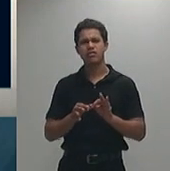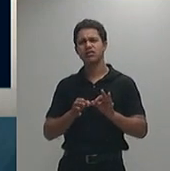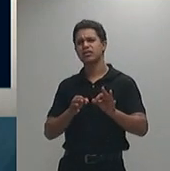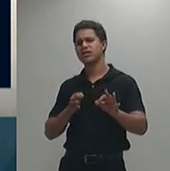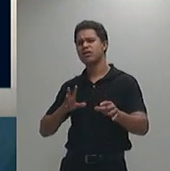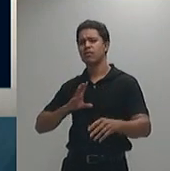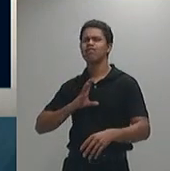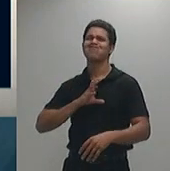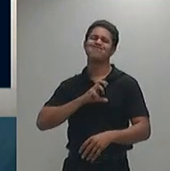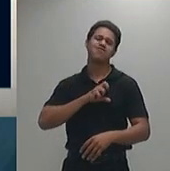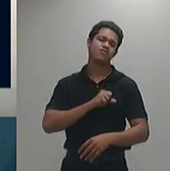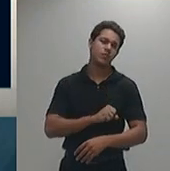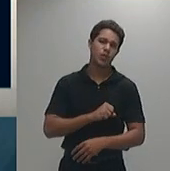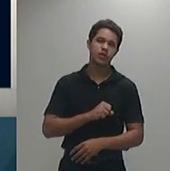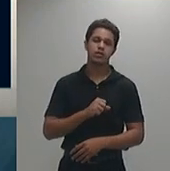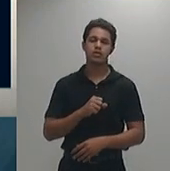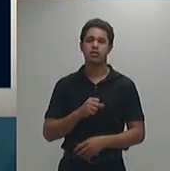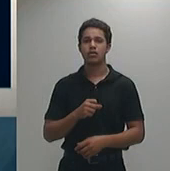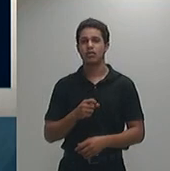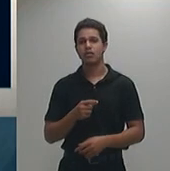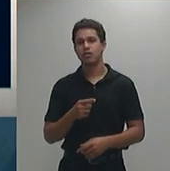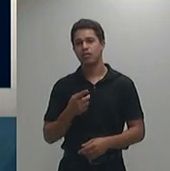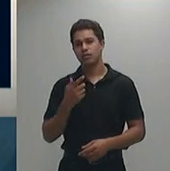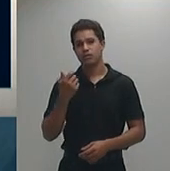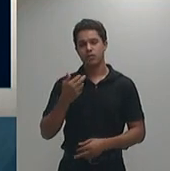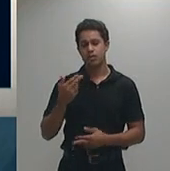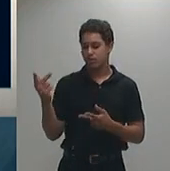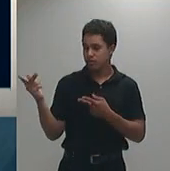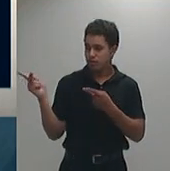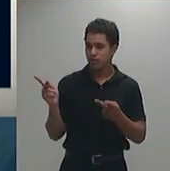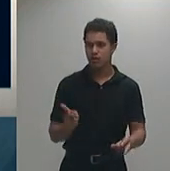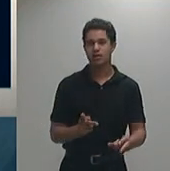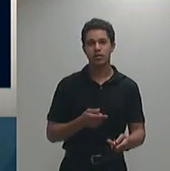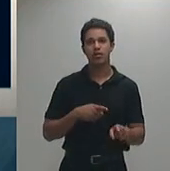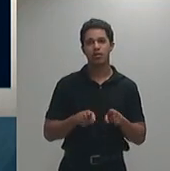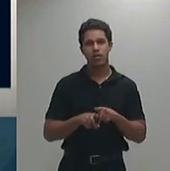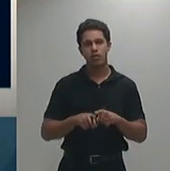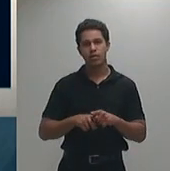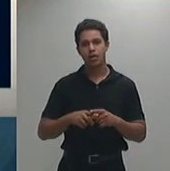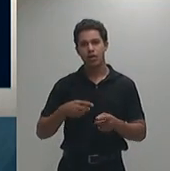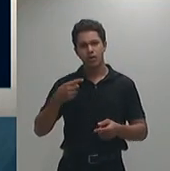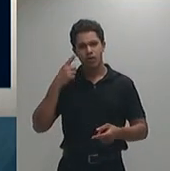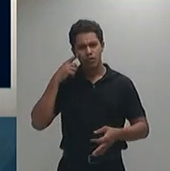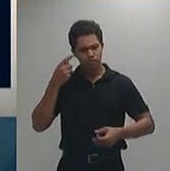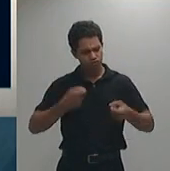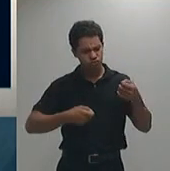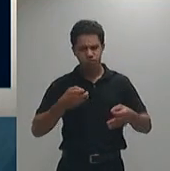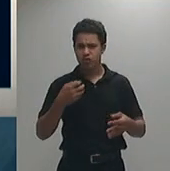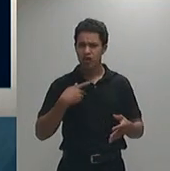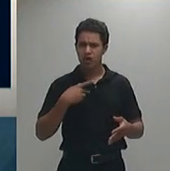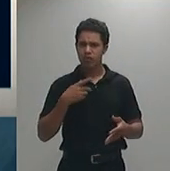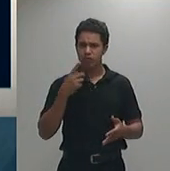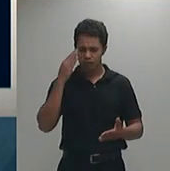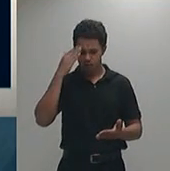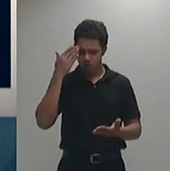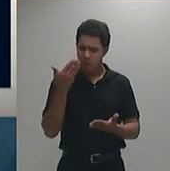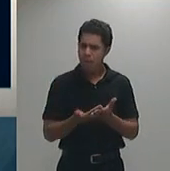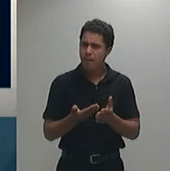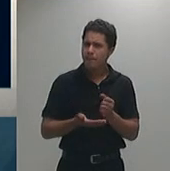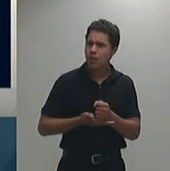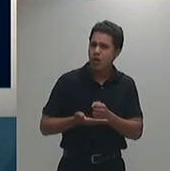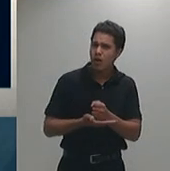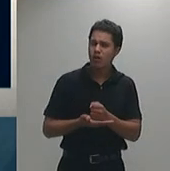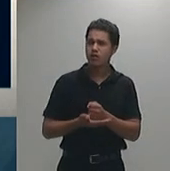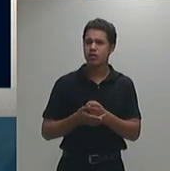das as questiúnculas que são trazidas e julgamos com base na prova com base na nas questões